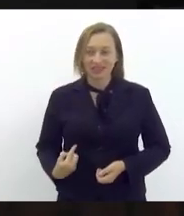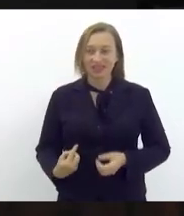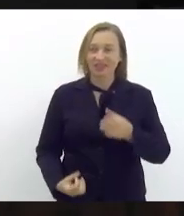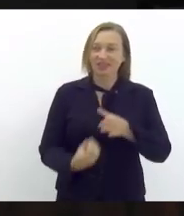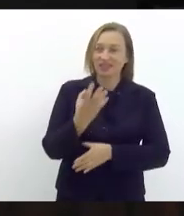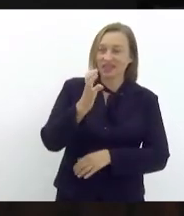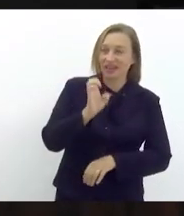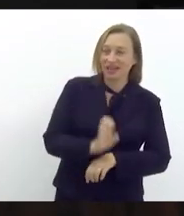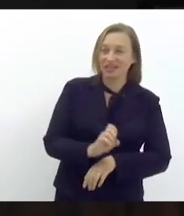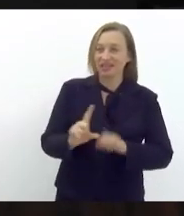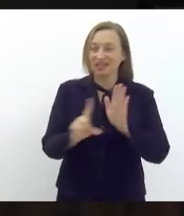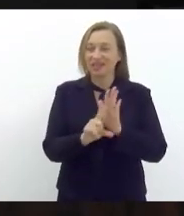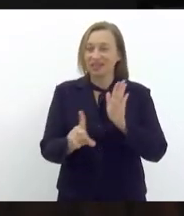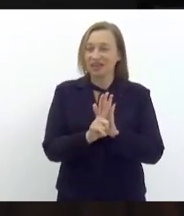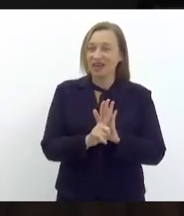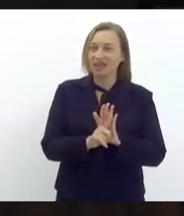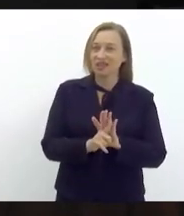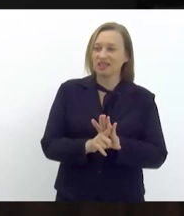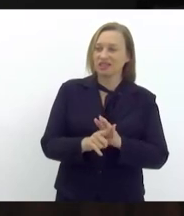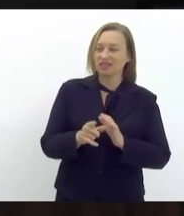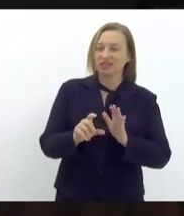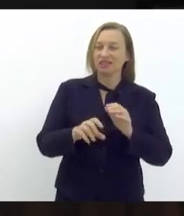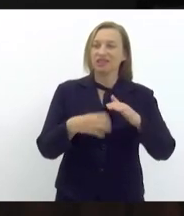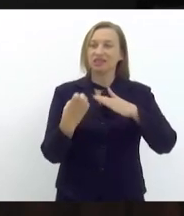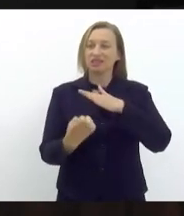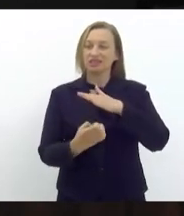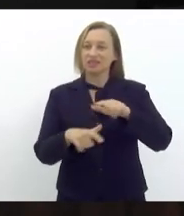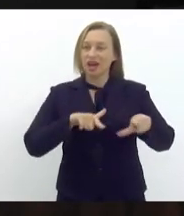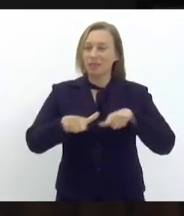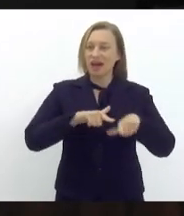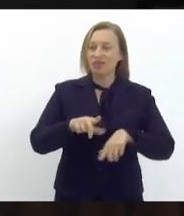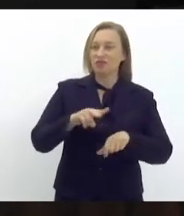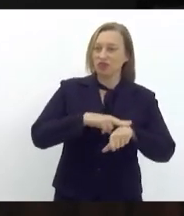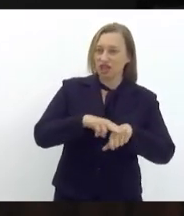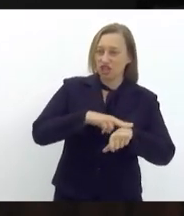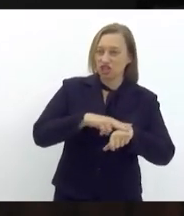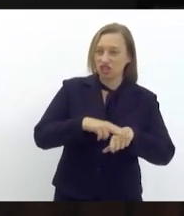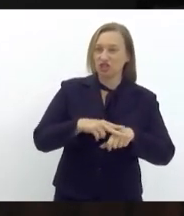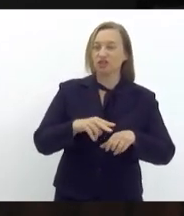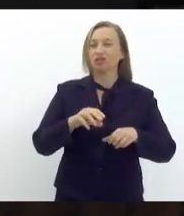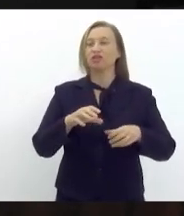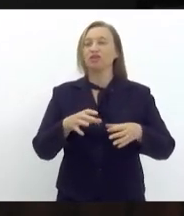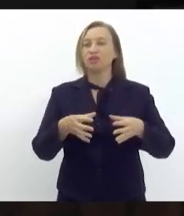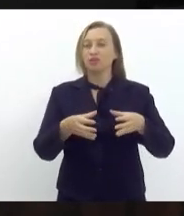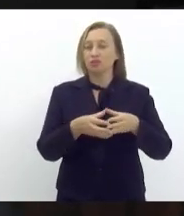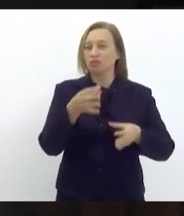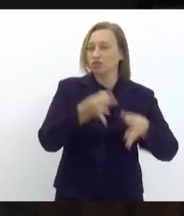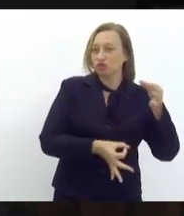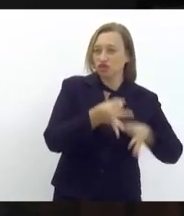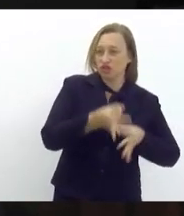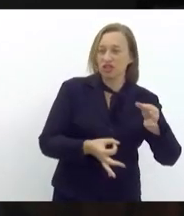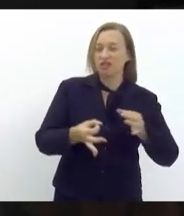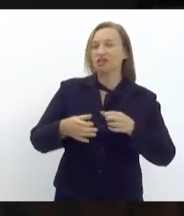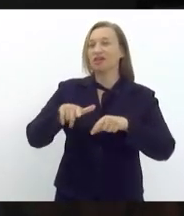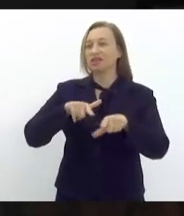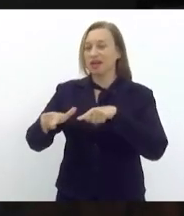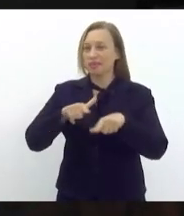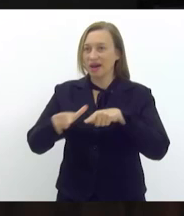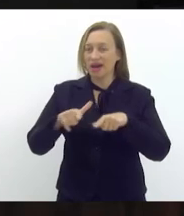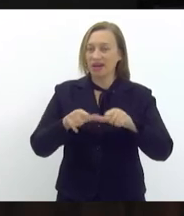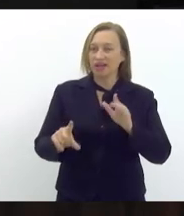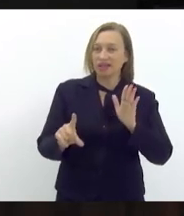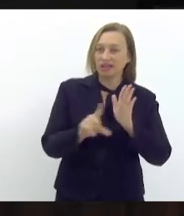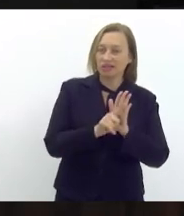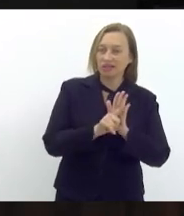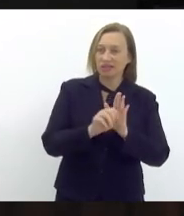estadual do emprego verde pendendo de pareceres das comissões de constituição e justiça de trabalho legislação social e